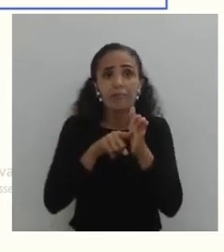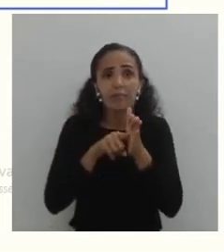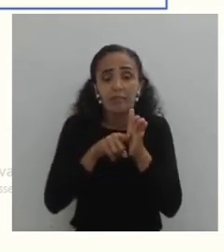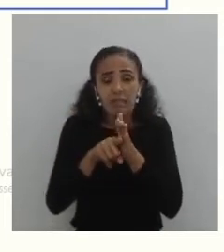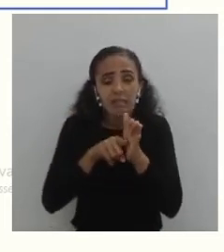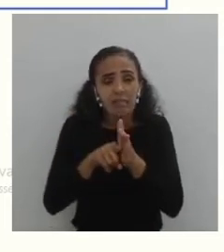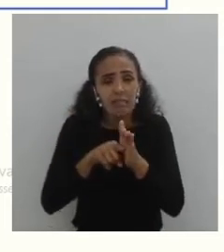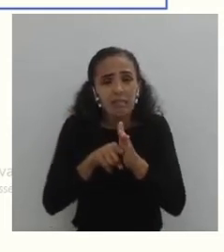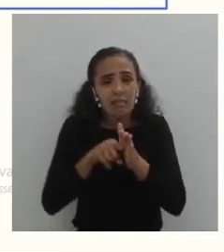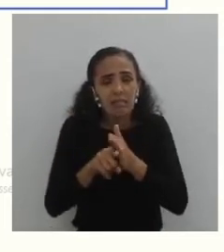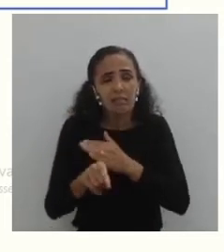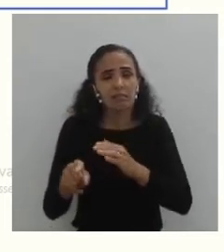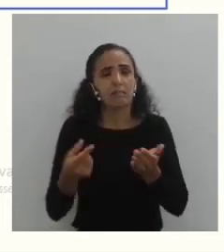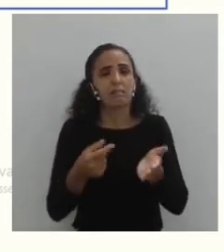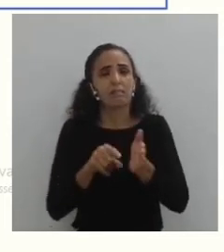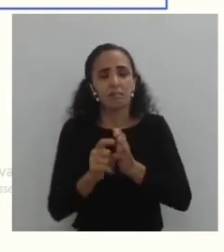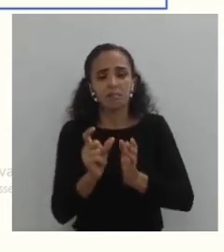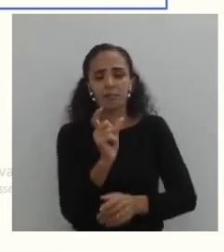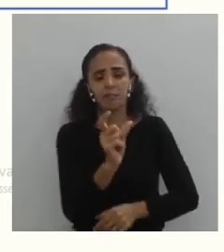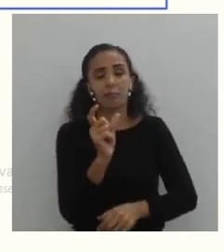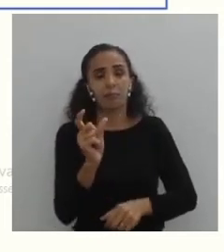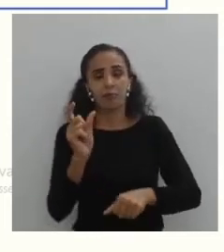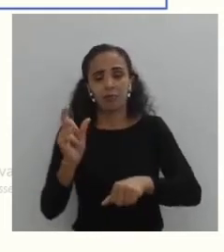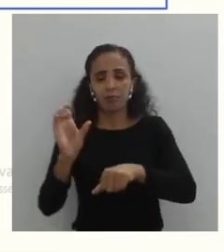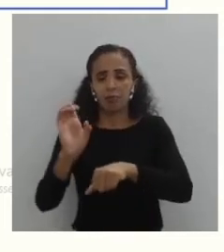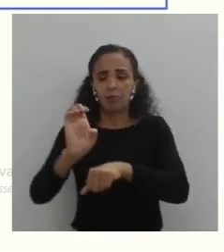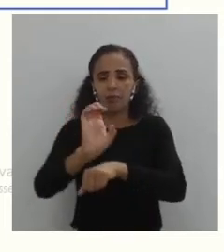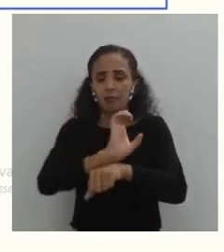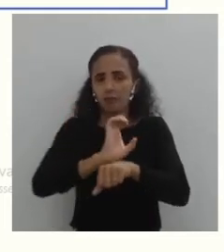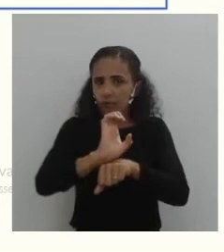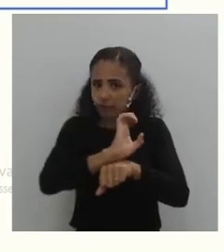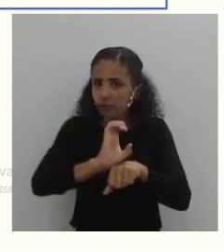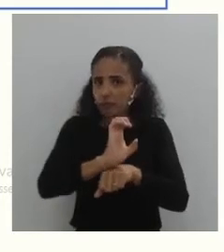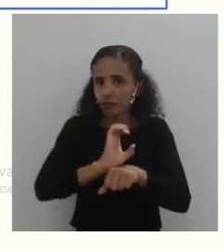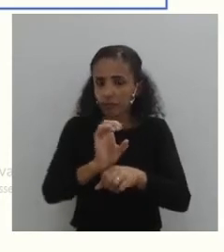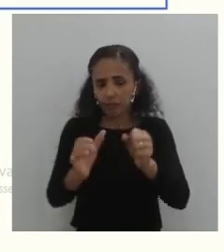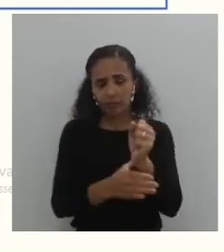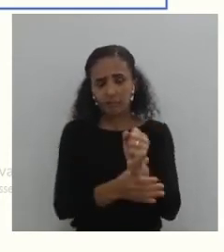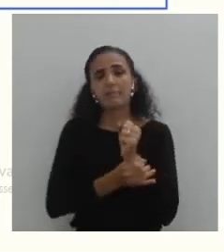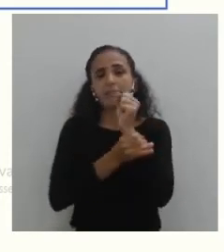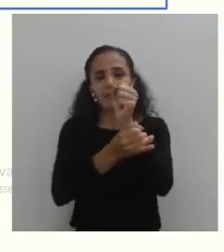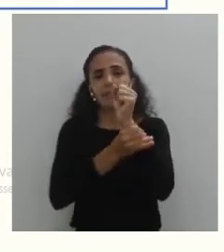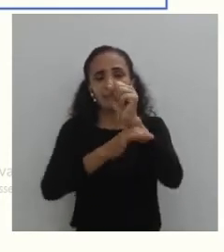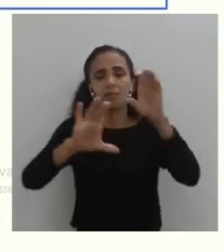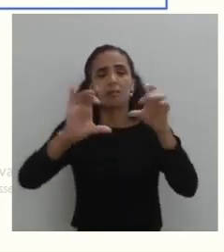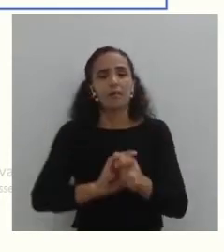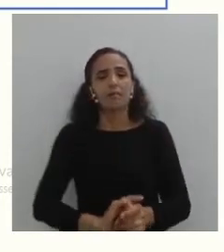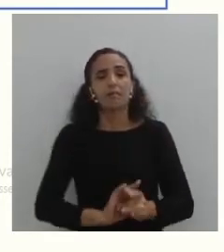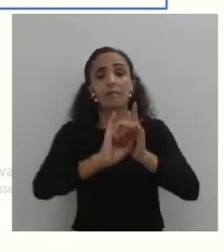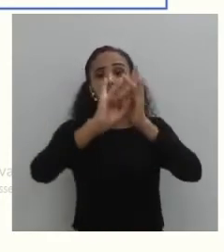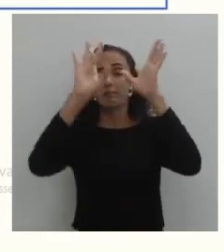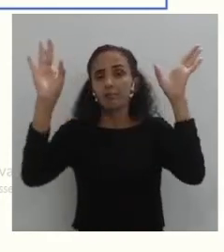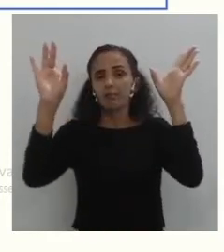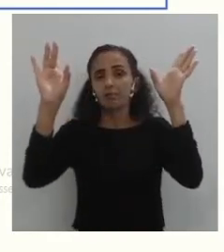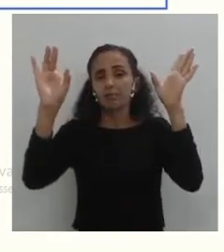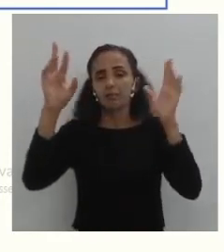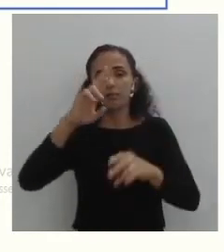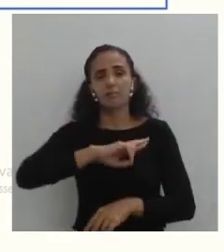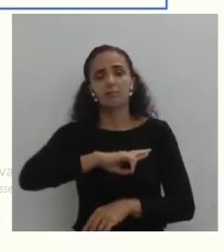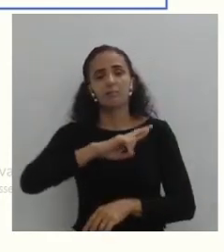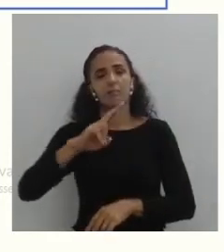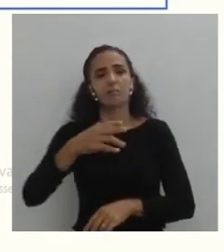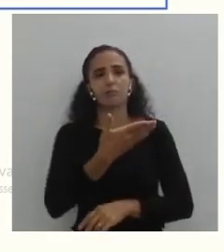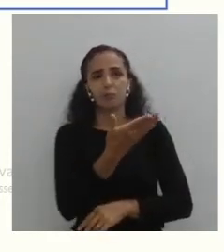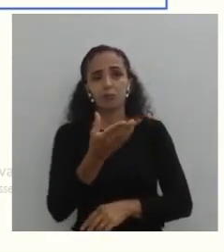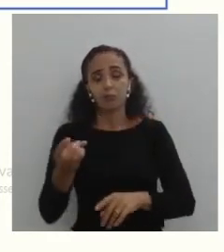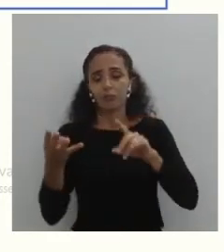passagens da Constituição Federal que garantem a laicidade do Estado brasileiro. E o quarto, o